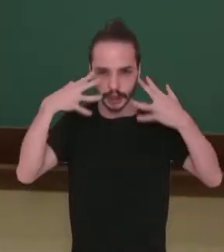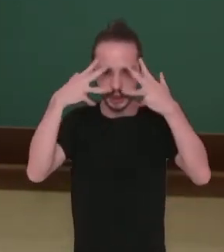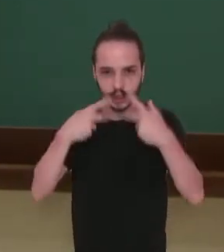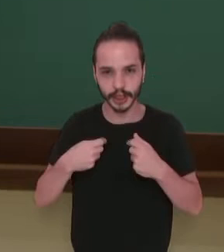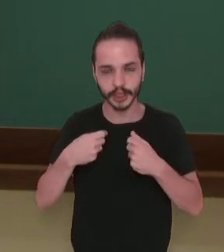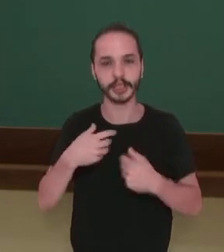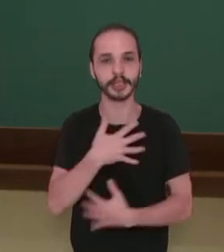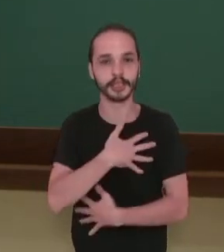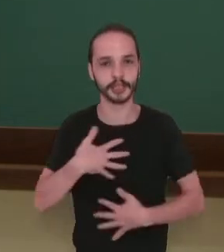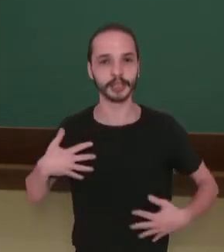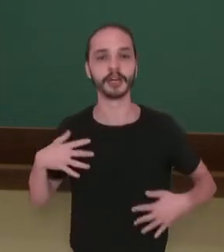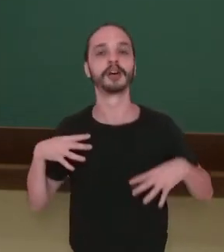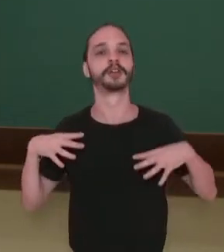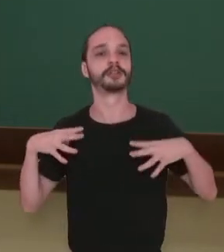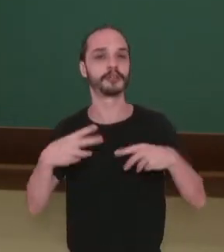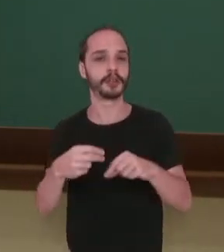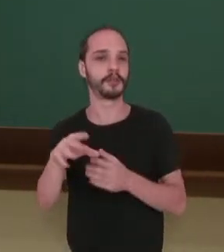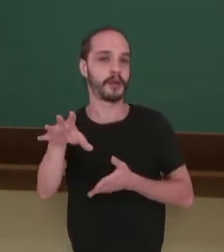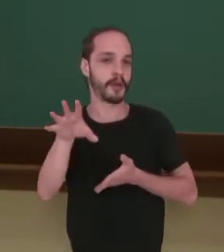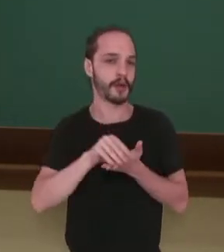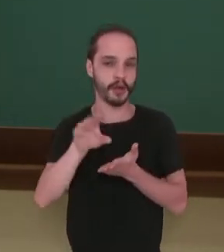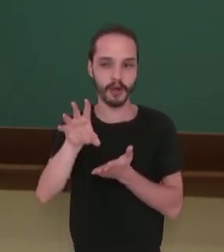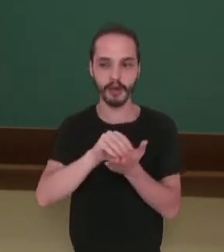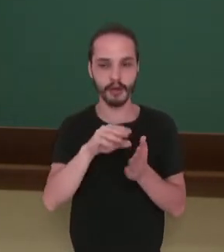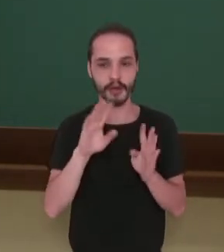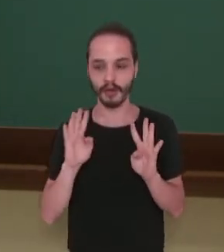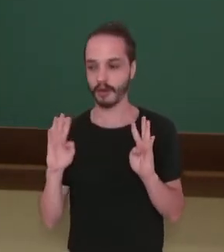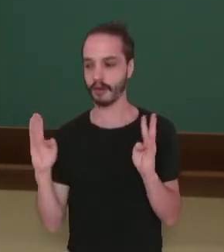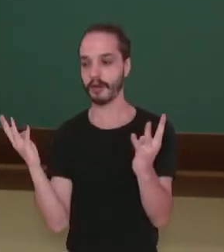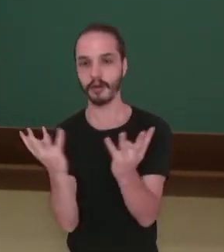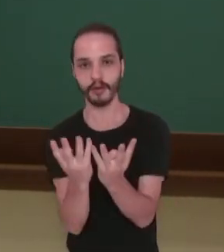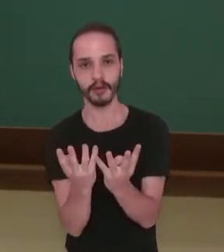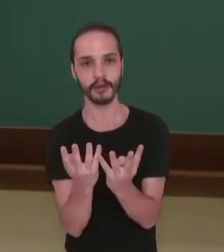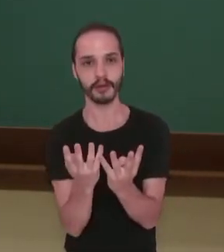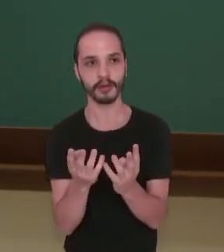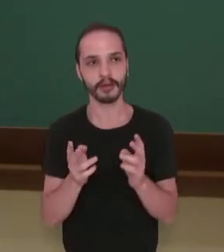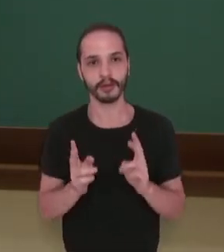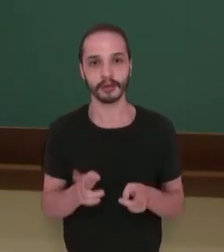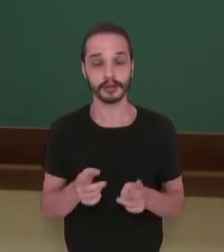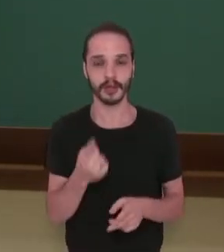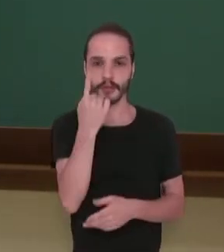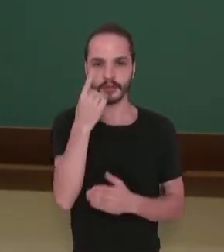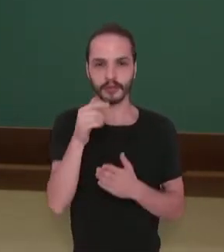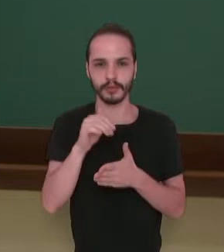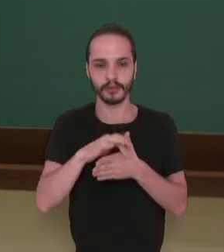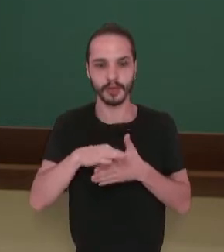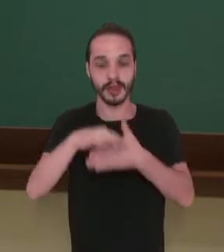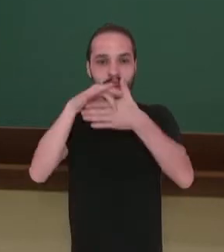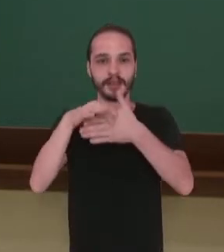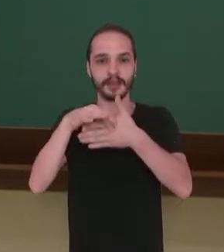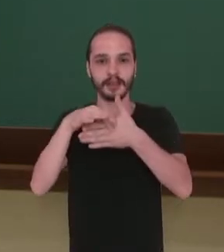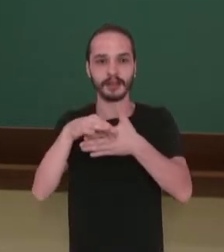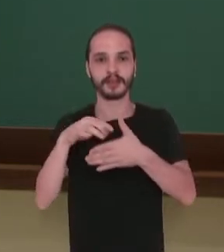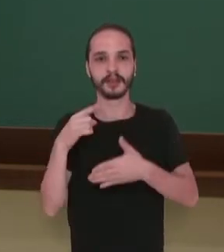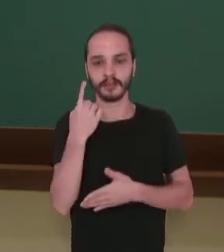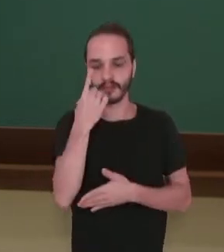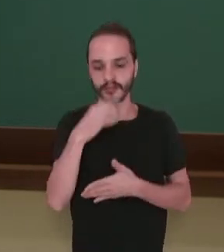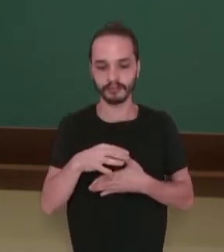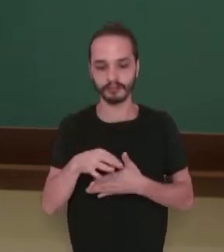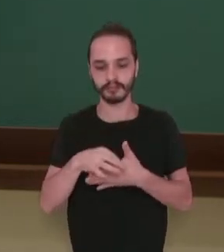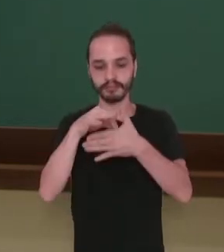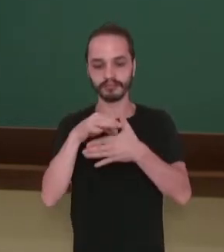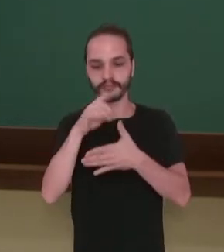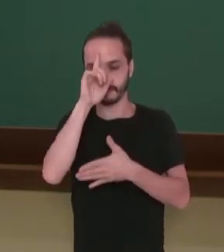Então, todos vão fazer o tigre. Mas tinha sempre um líder, né? E aquele líder, ele determinava